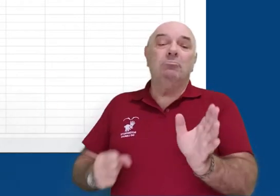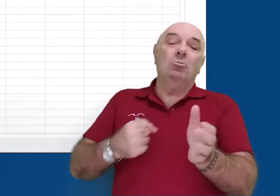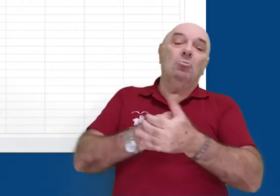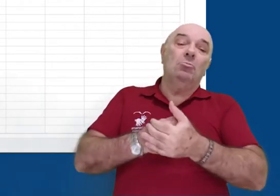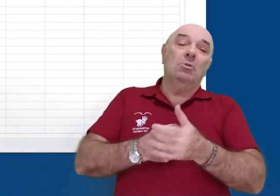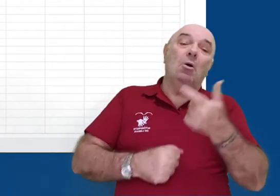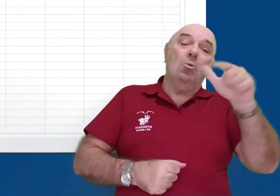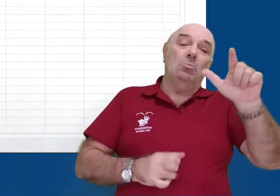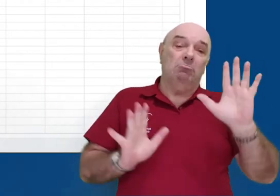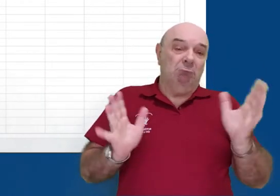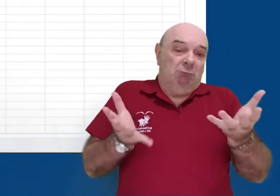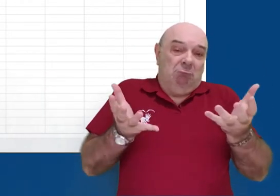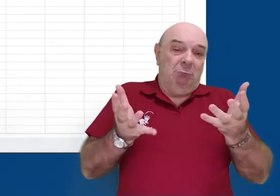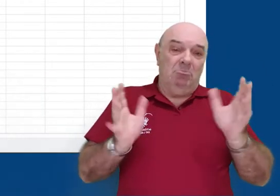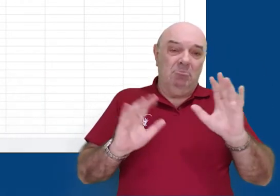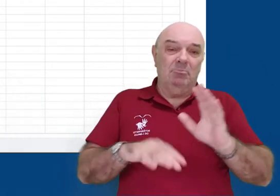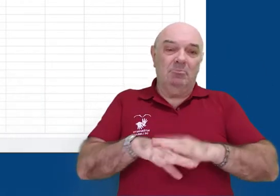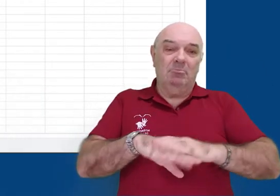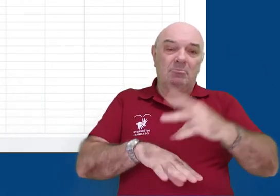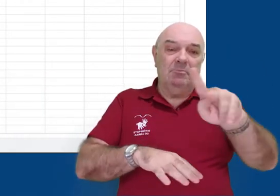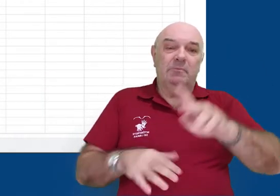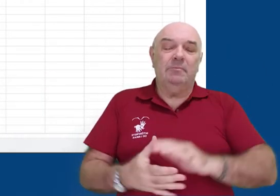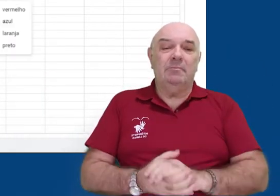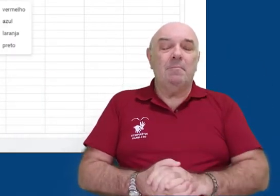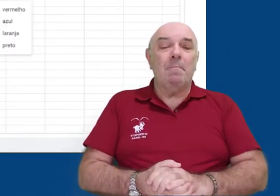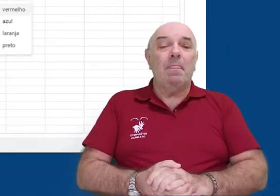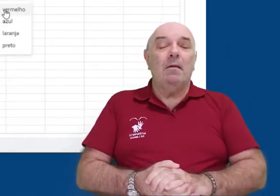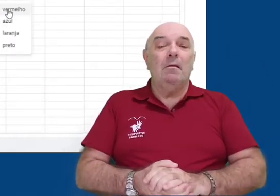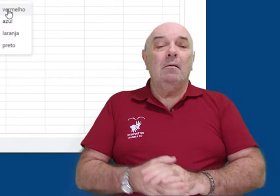resultados queremos ver e ocultar os demais